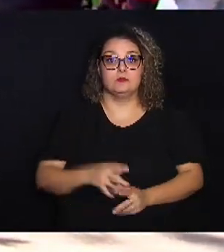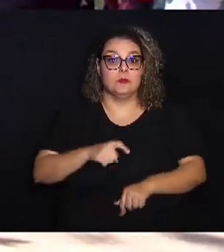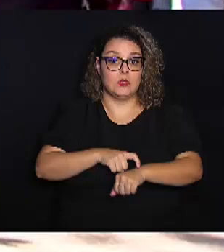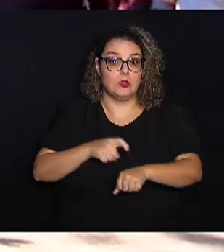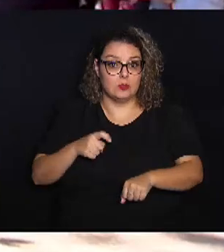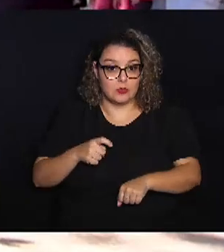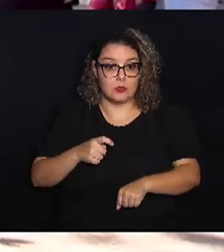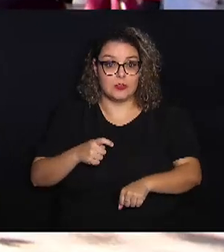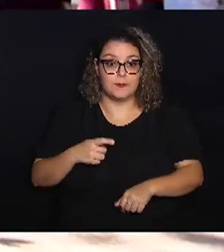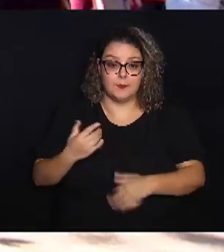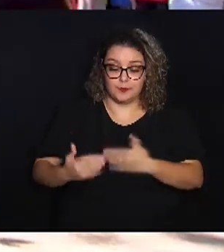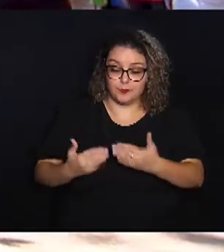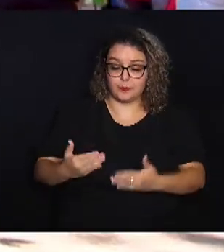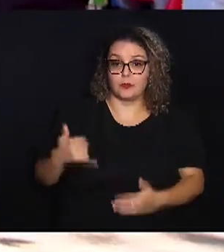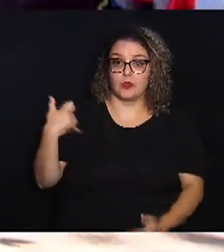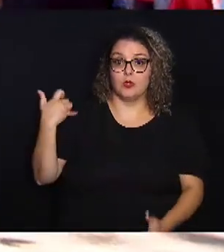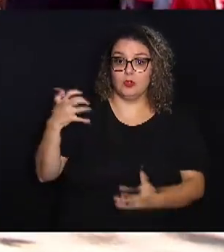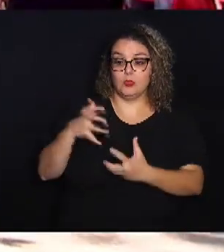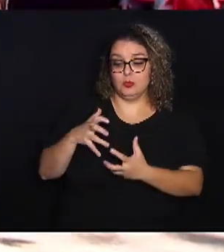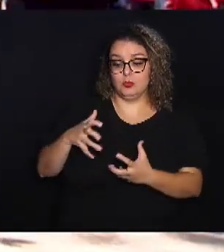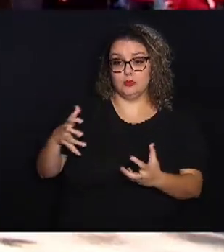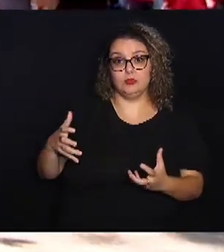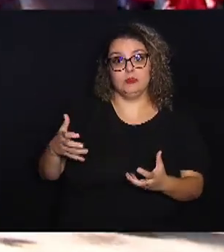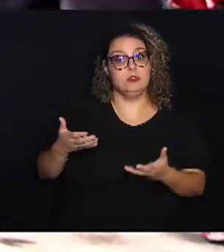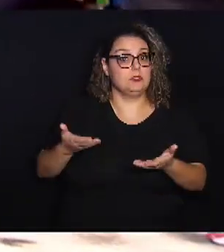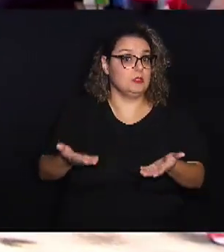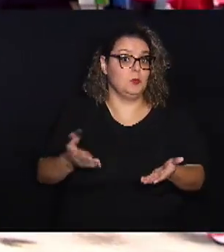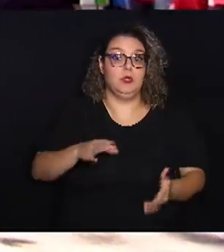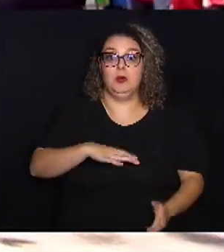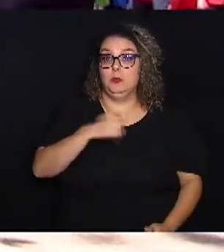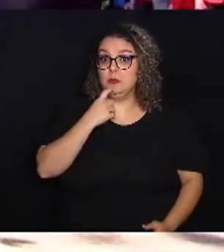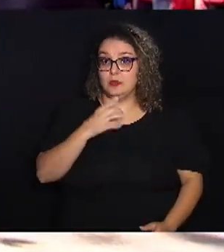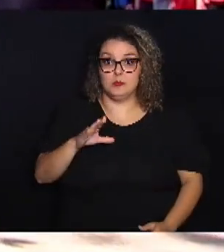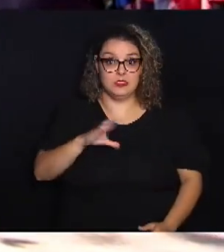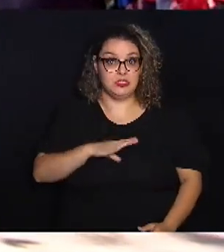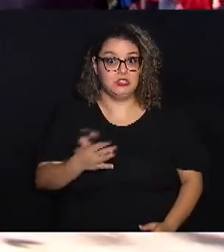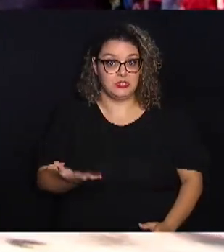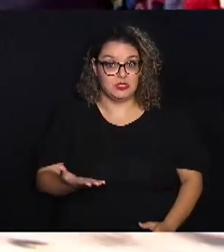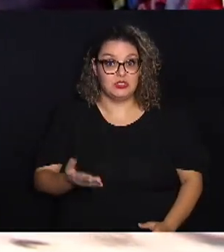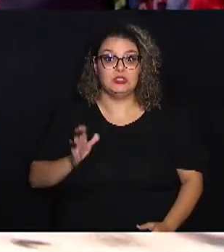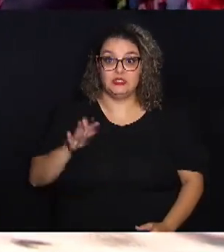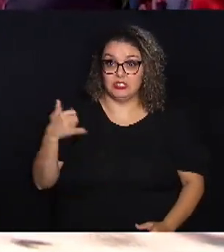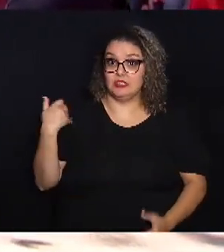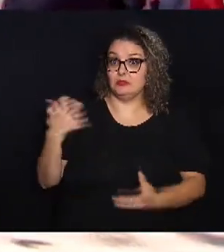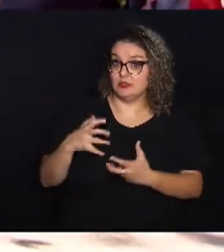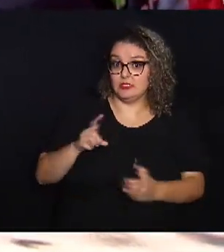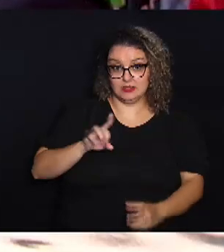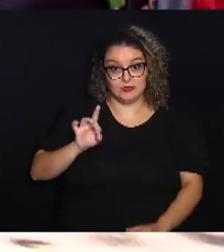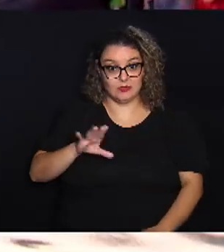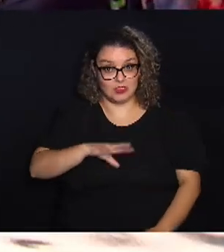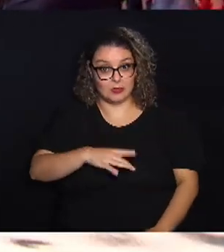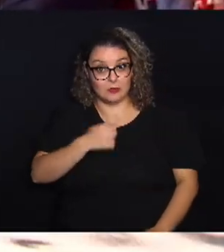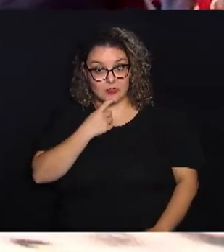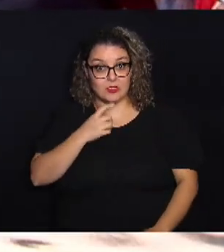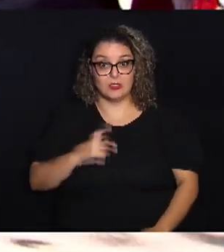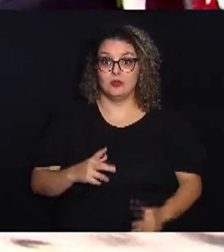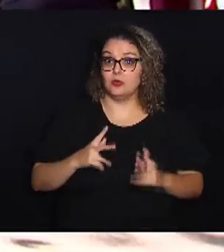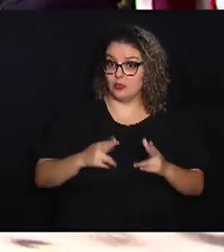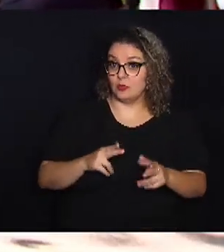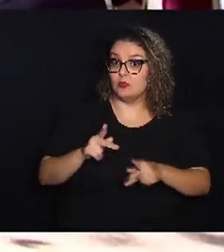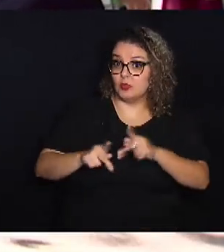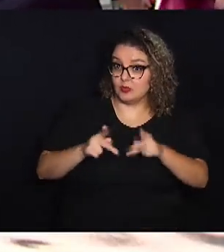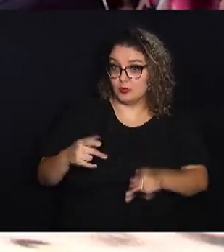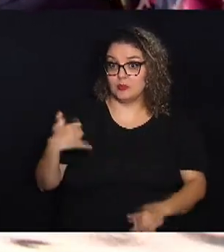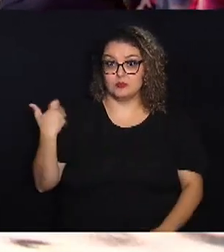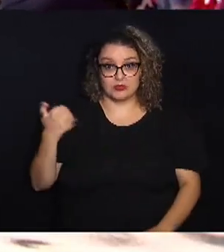o processo de envelhecimento está aí. Campinas é uma cidade já bastante idosa, não só Campinas, como o público da